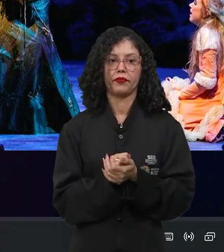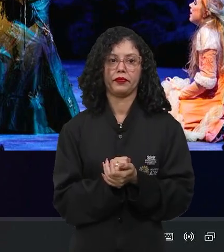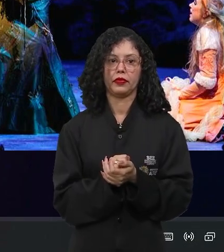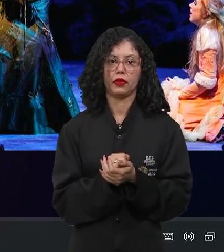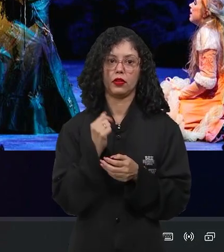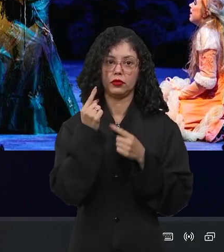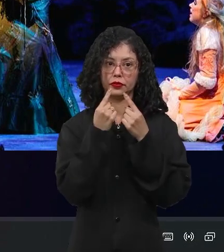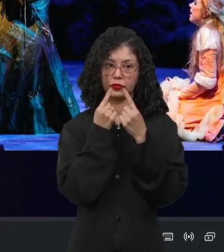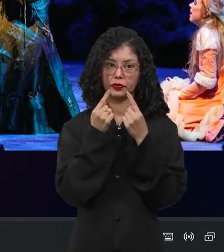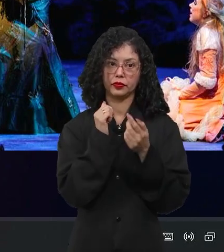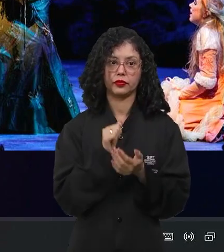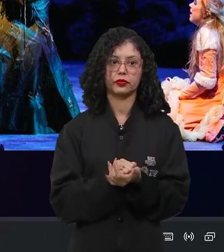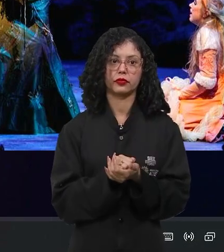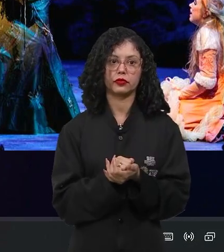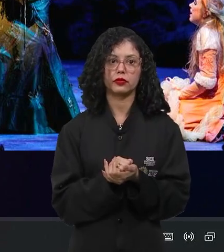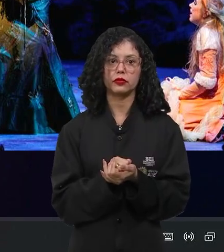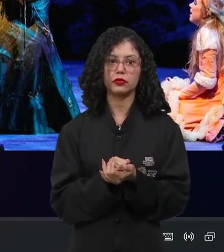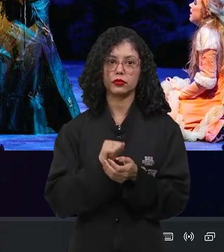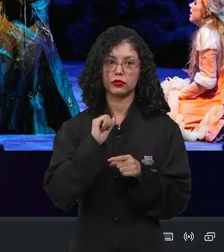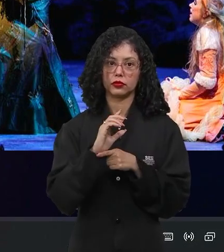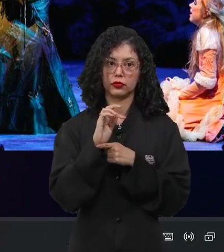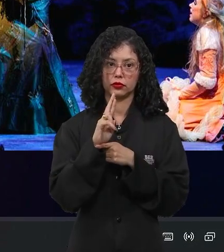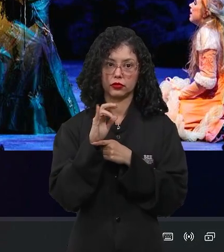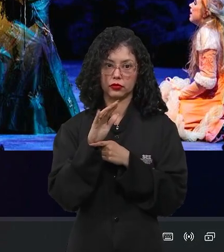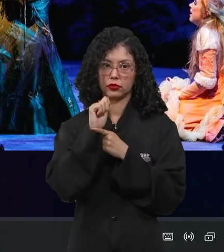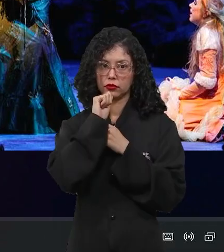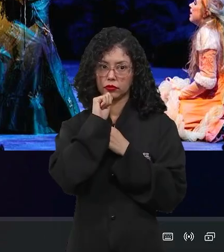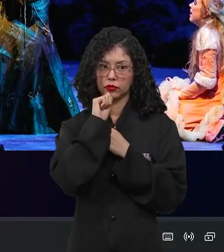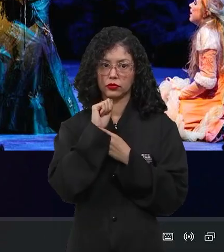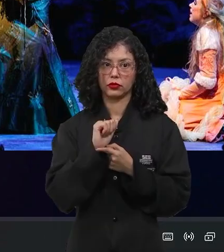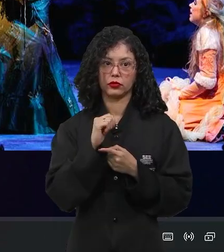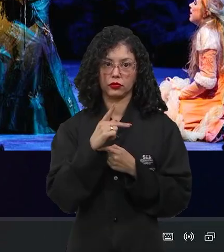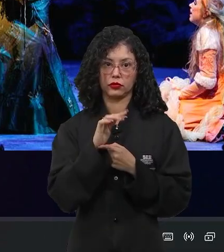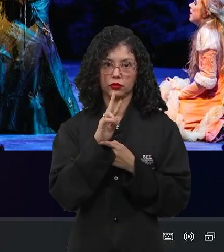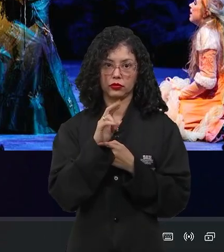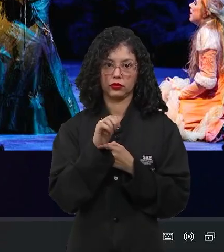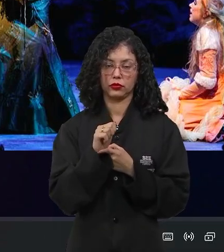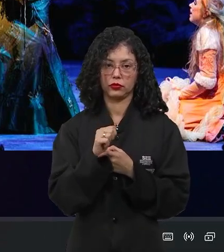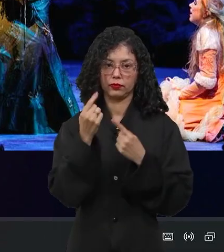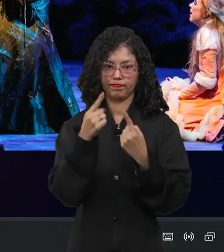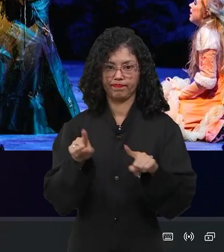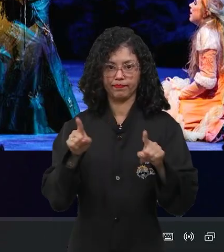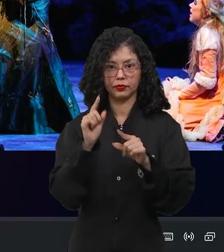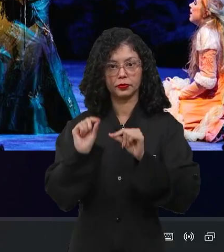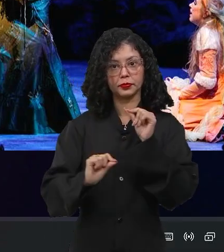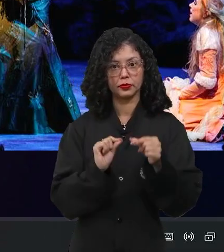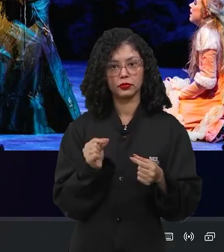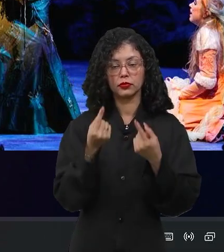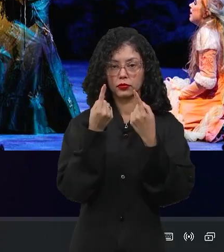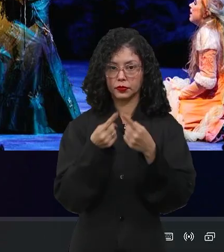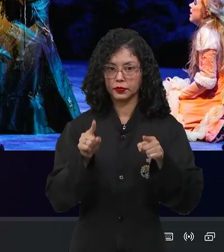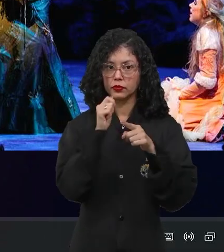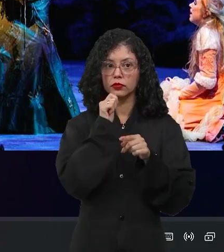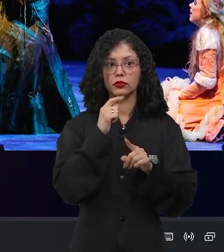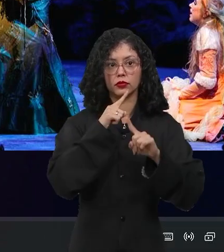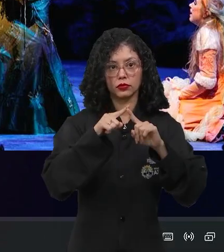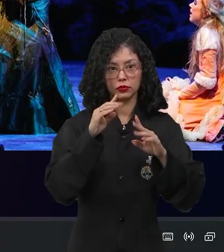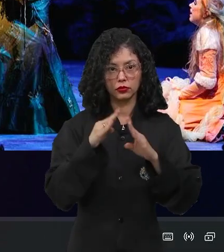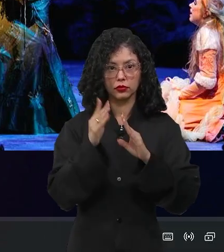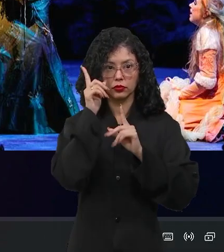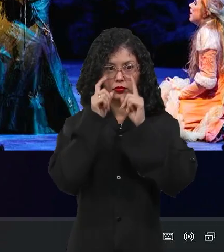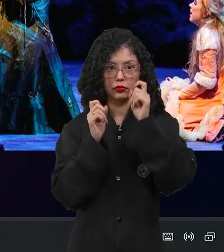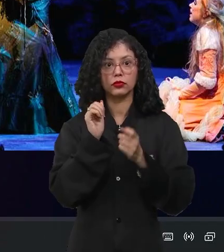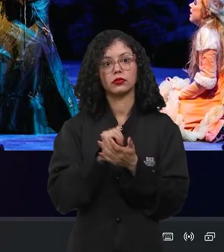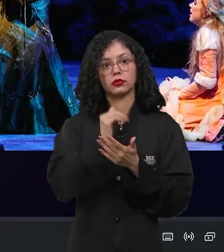sobre o discurso do canto-chão, na polifonia e na ópera? Uma música de igreja